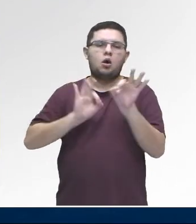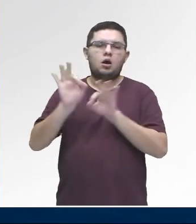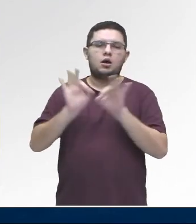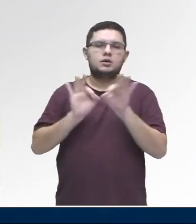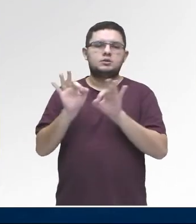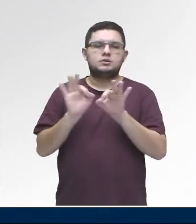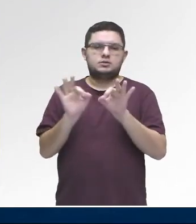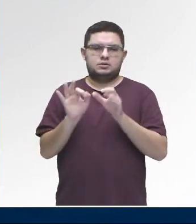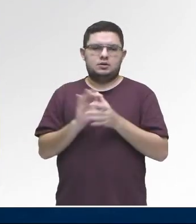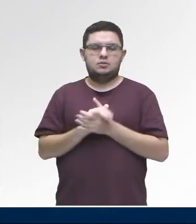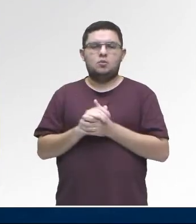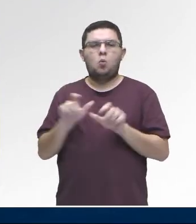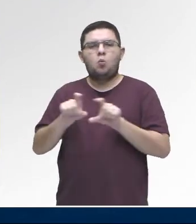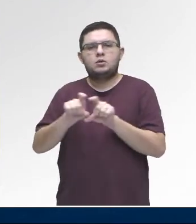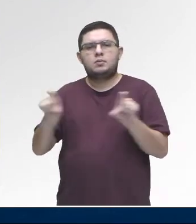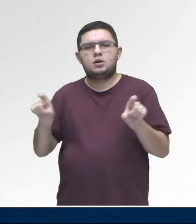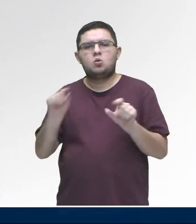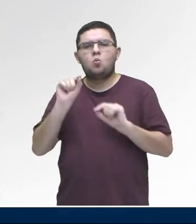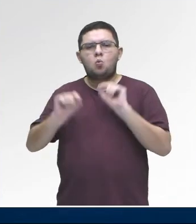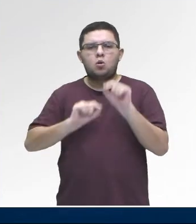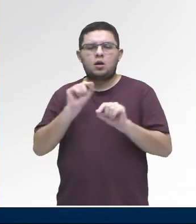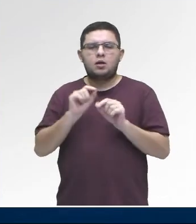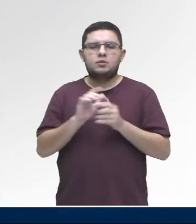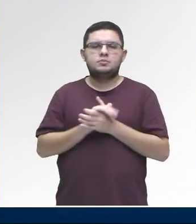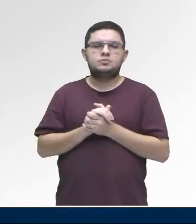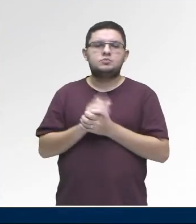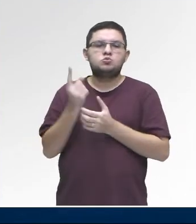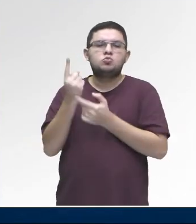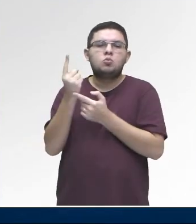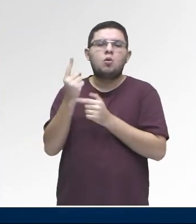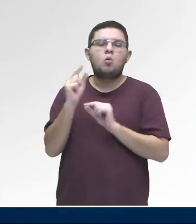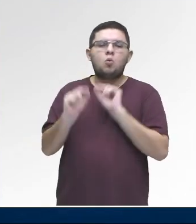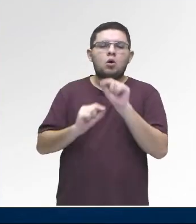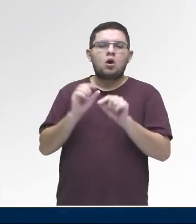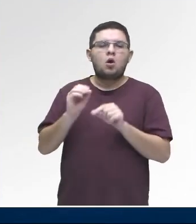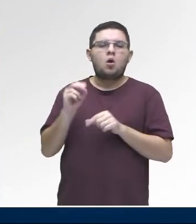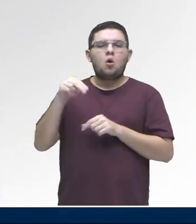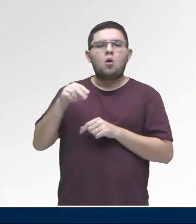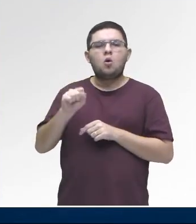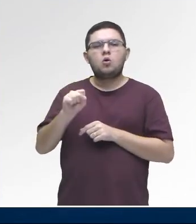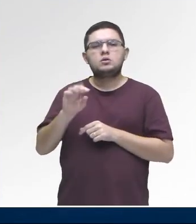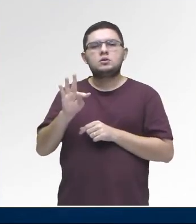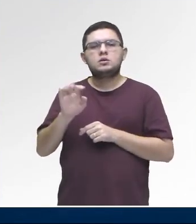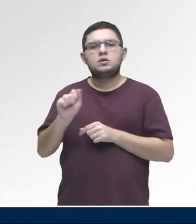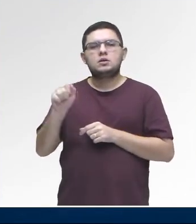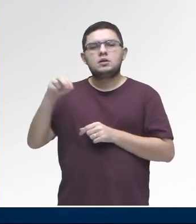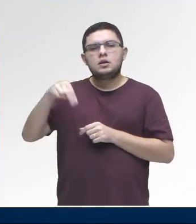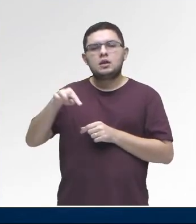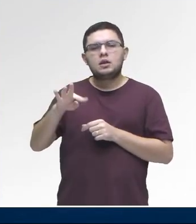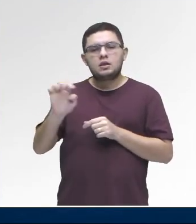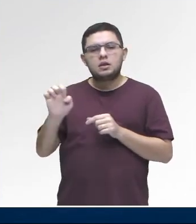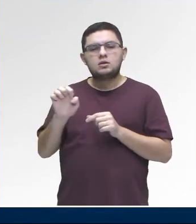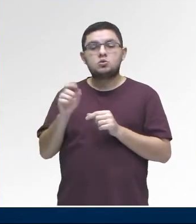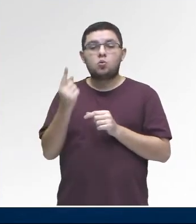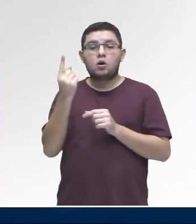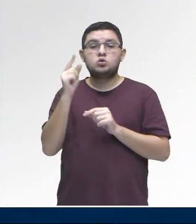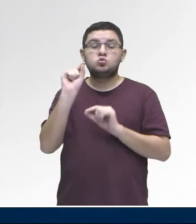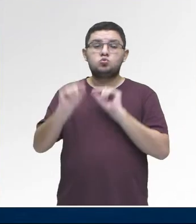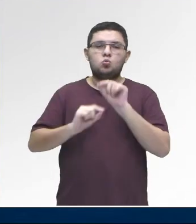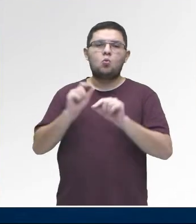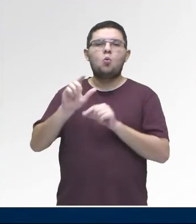vai representar a constante de ionização de um ácido e de uma base,